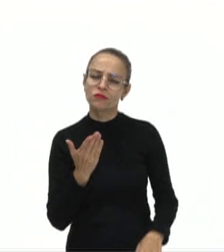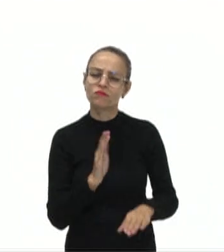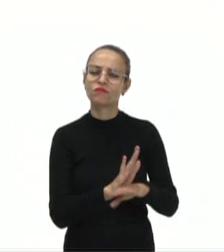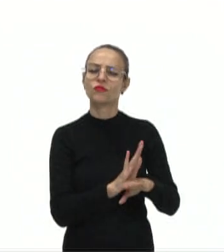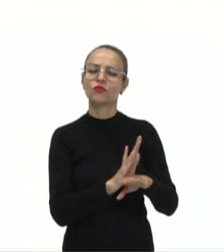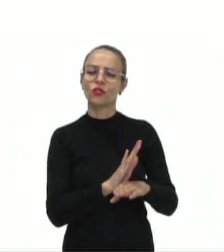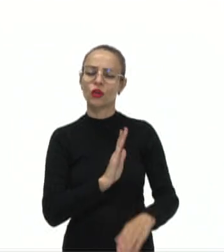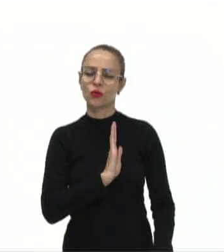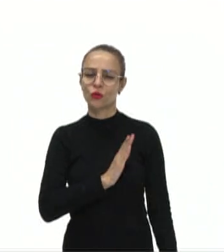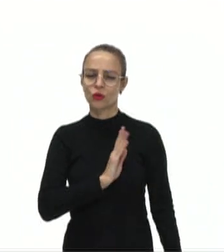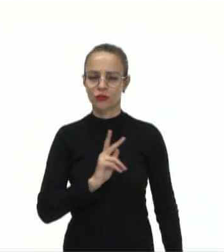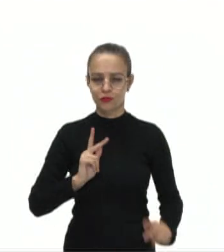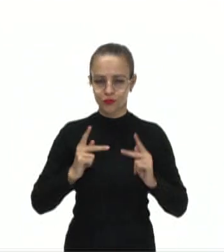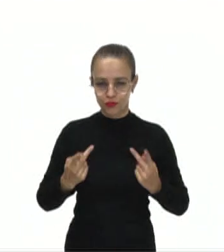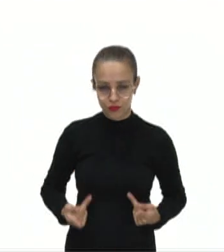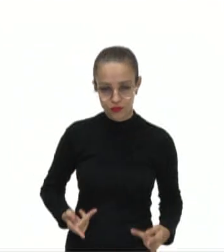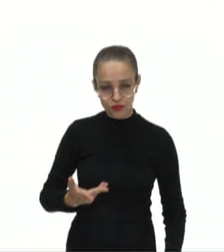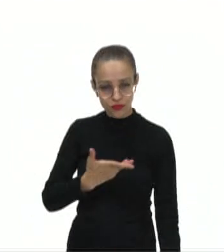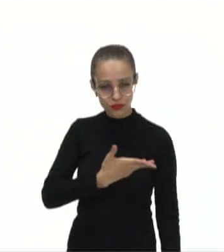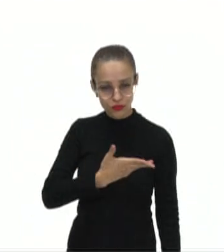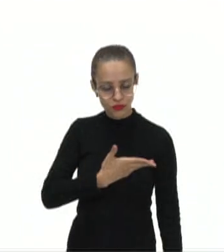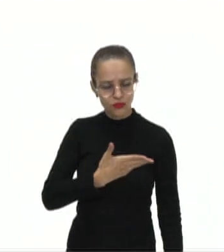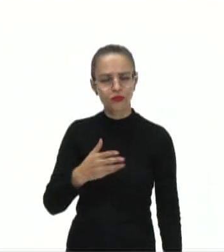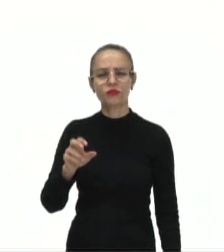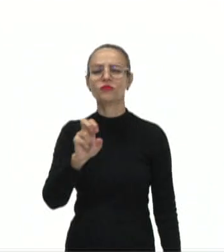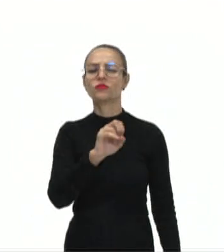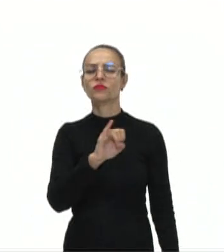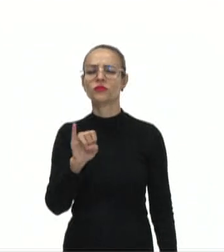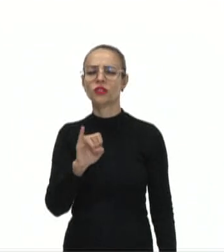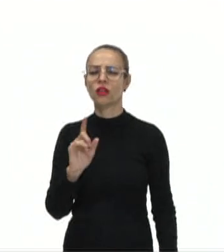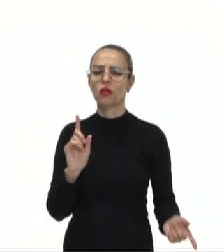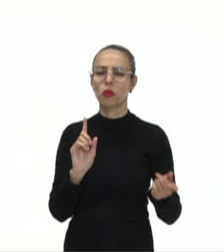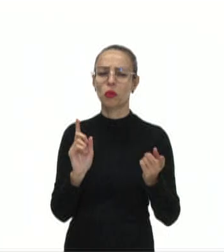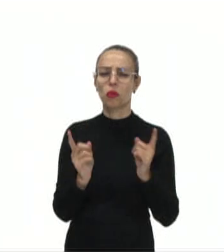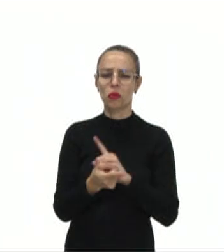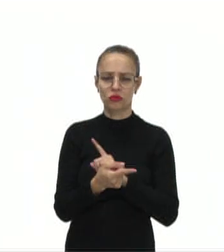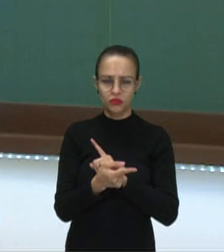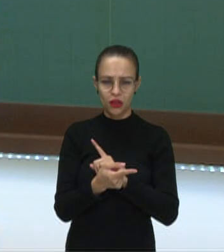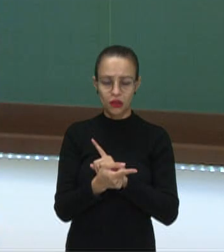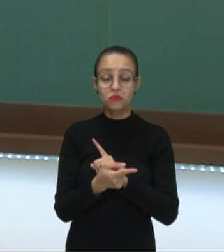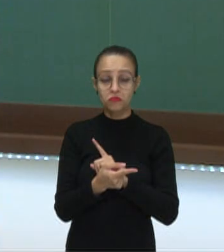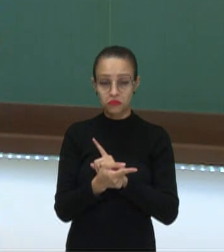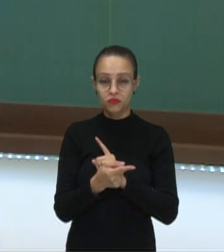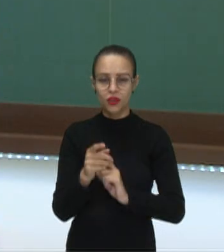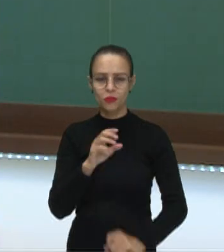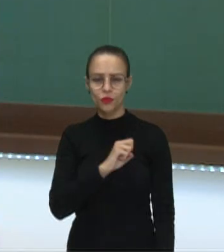nos corações humanos amizade, se tão contrário a si mesmo é o amor?